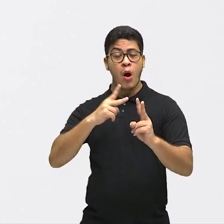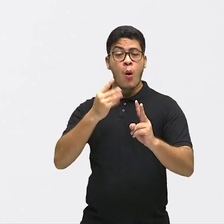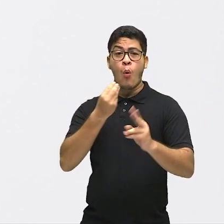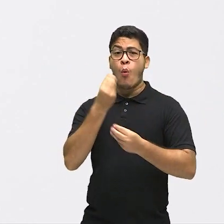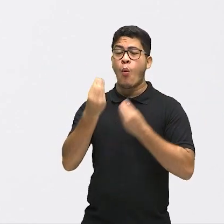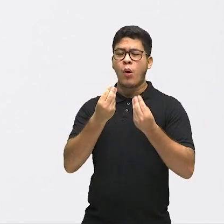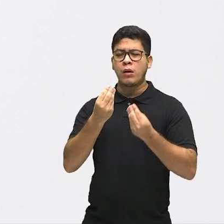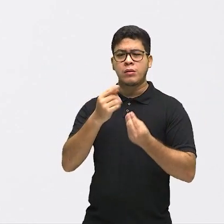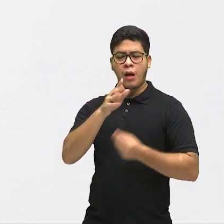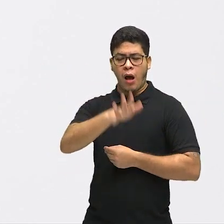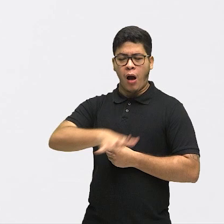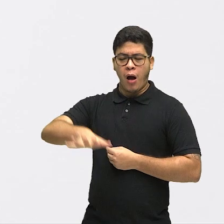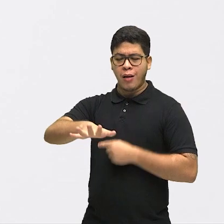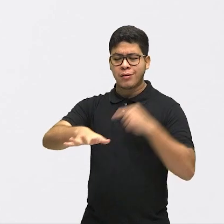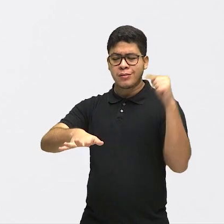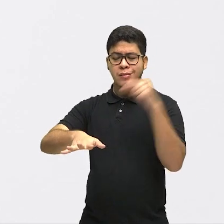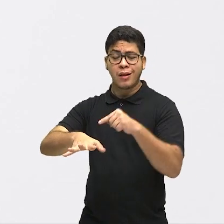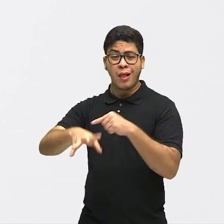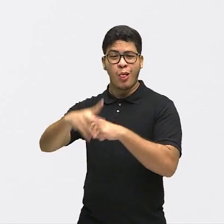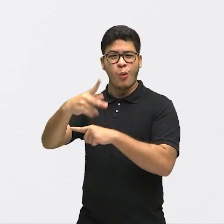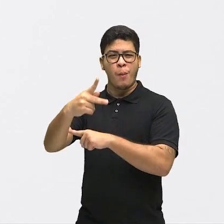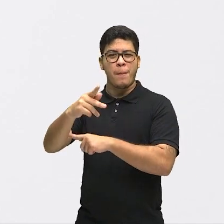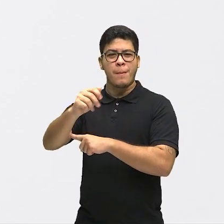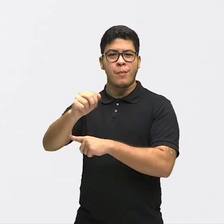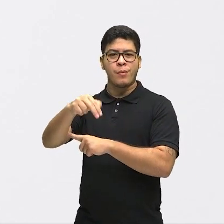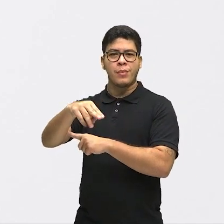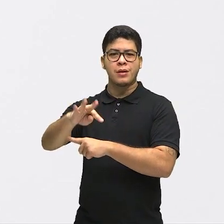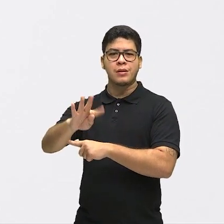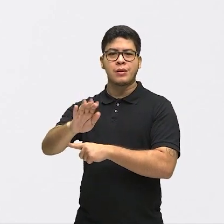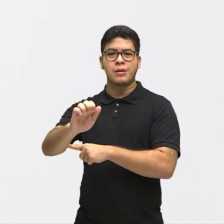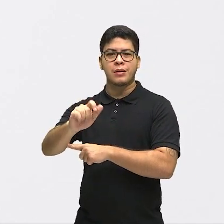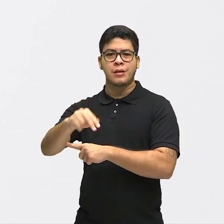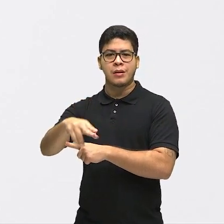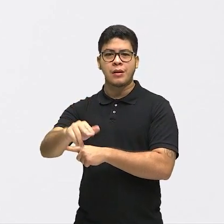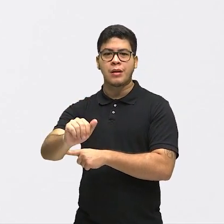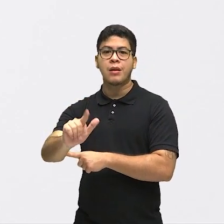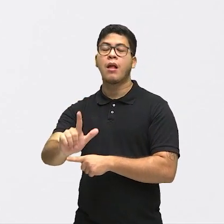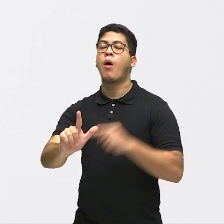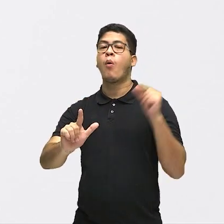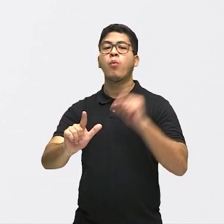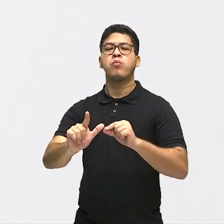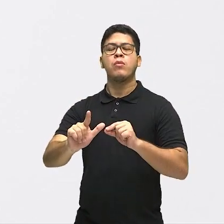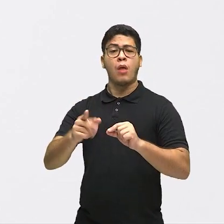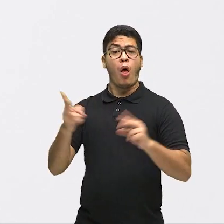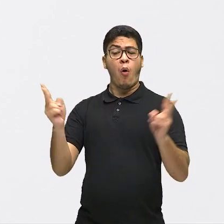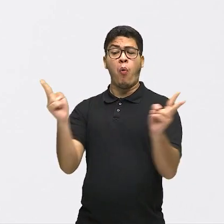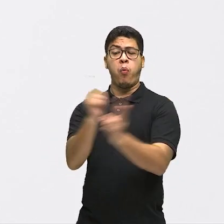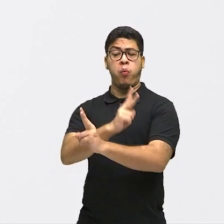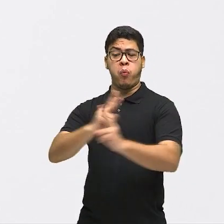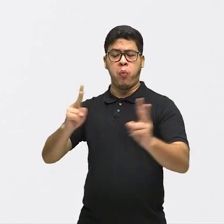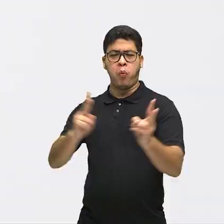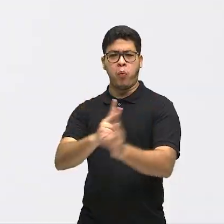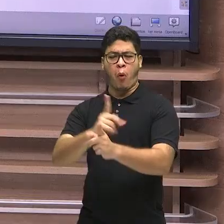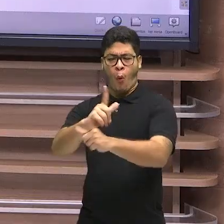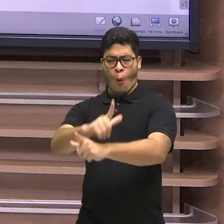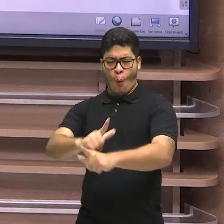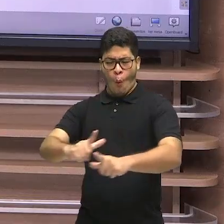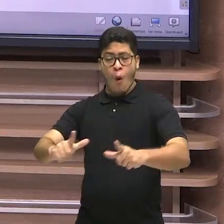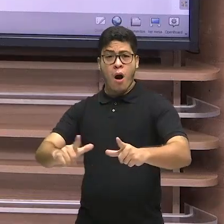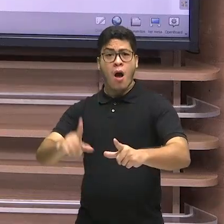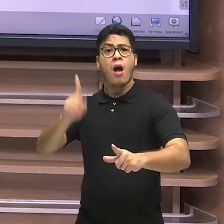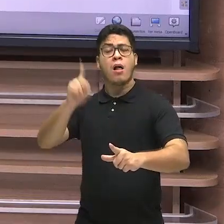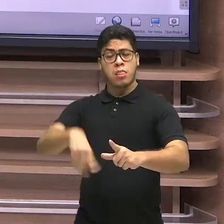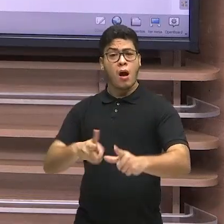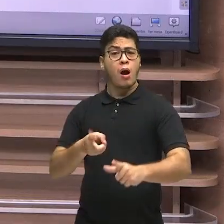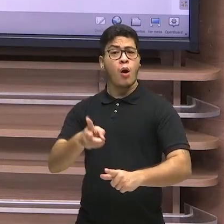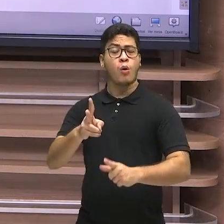se tornam mais inflamáveis, o que aumenta a frequência de incêndios fora do controle. Então, é